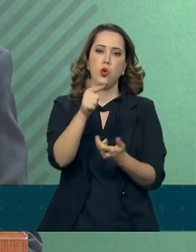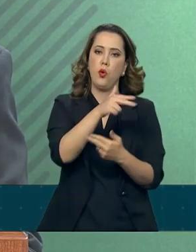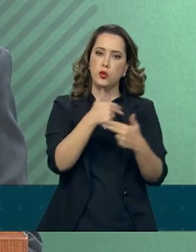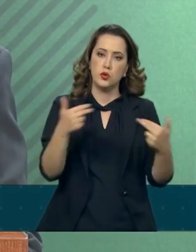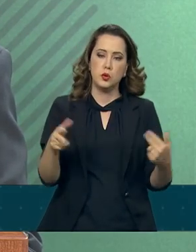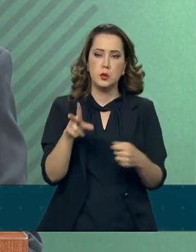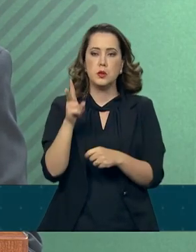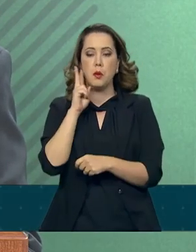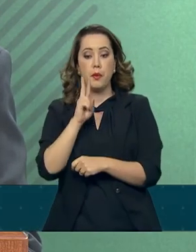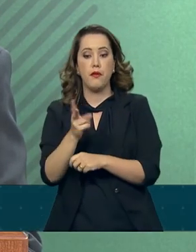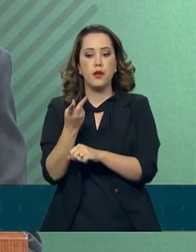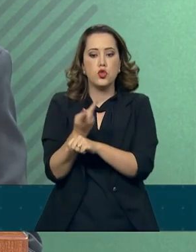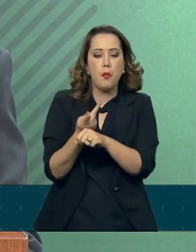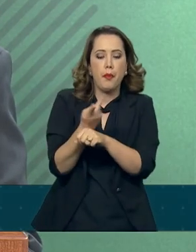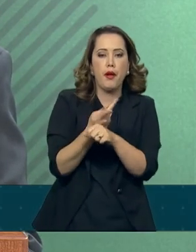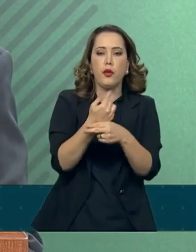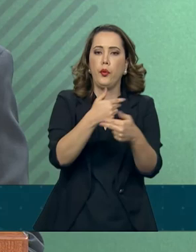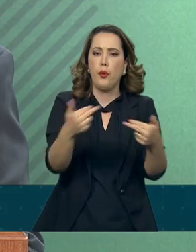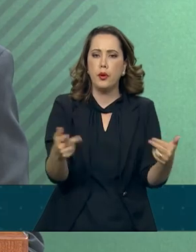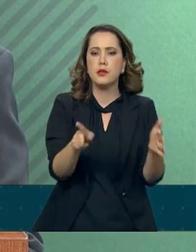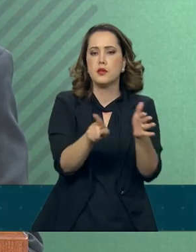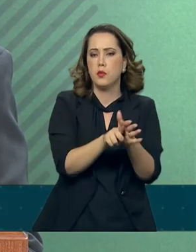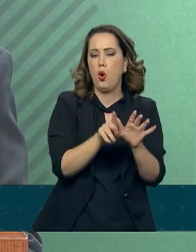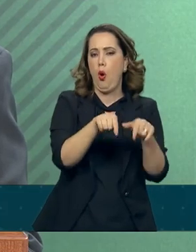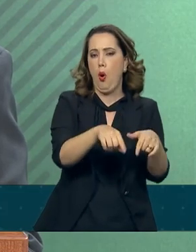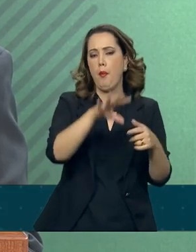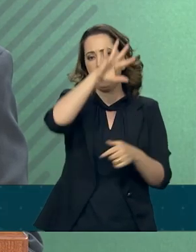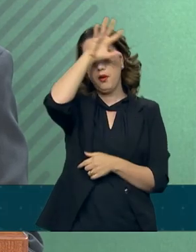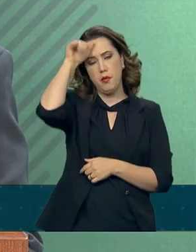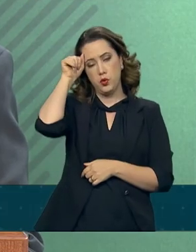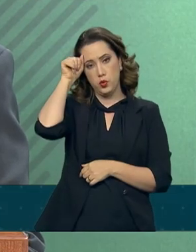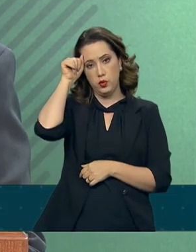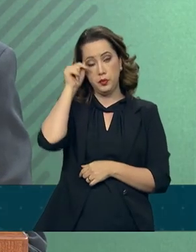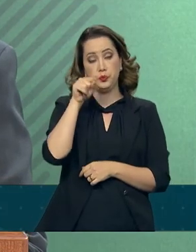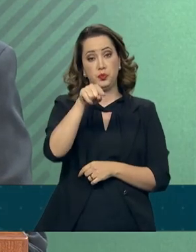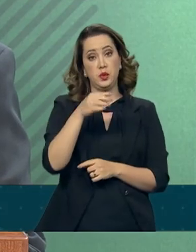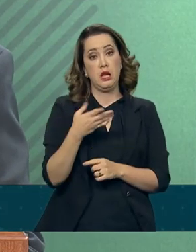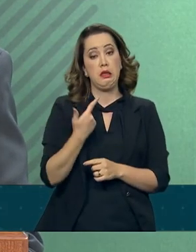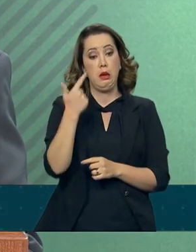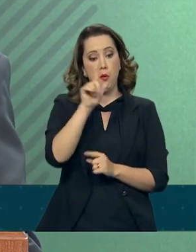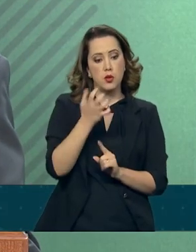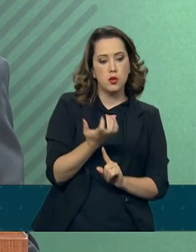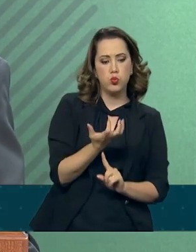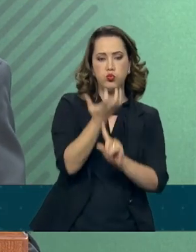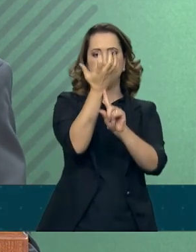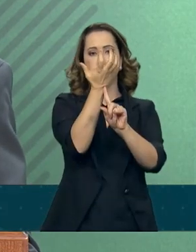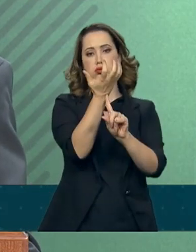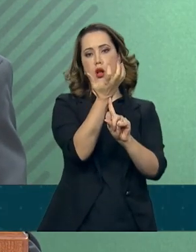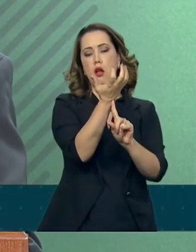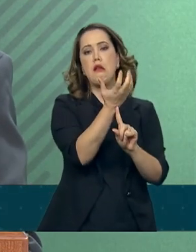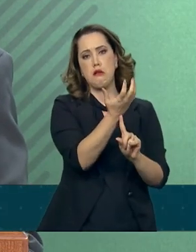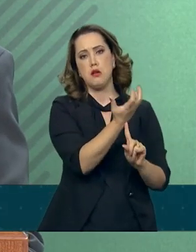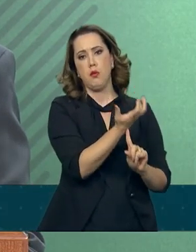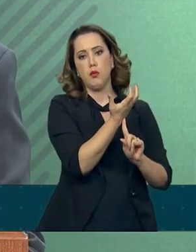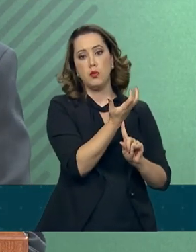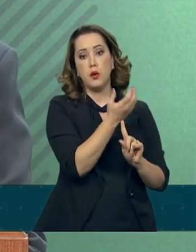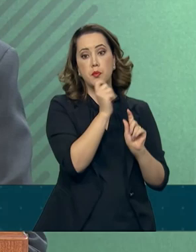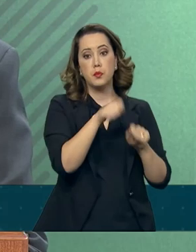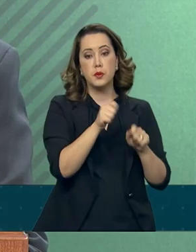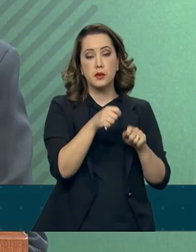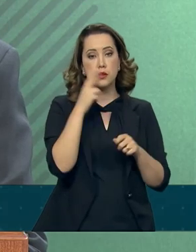rastreio e gravação de dados com a operação da antena será possível receber imagens